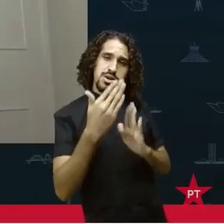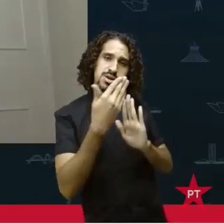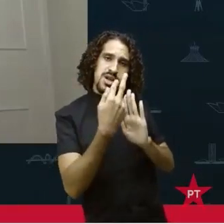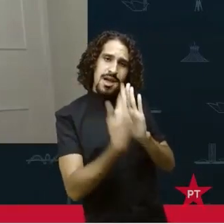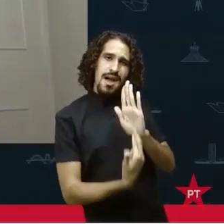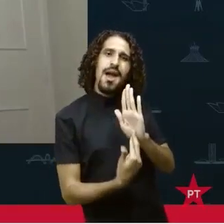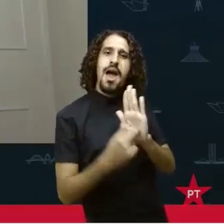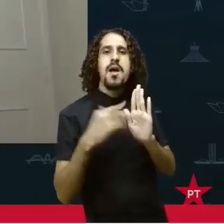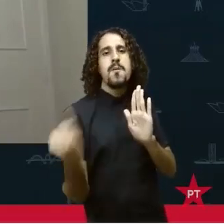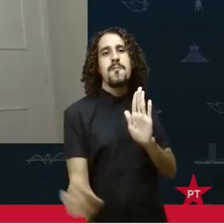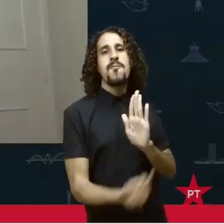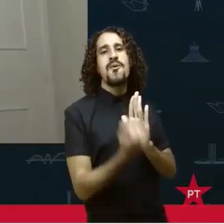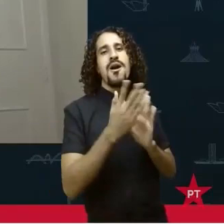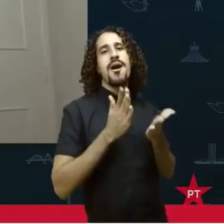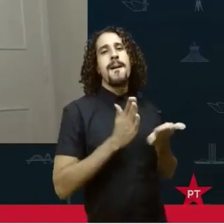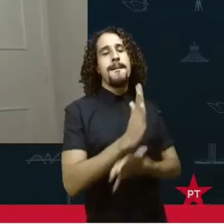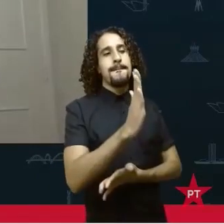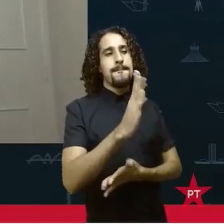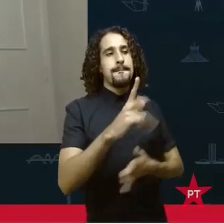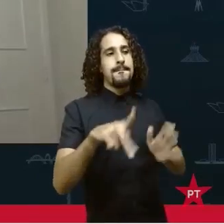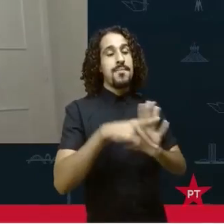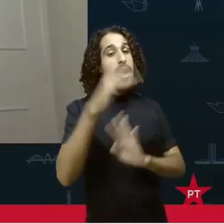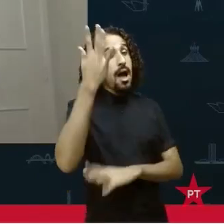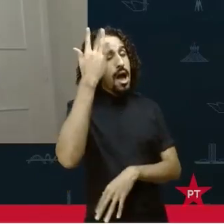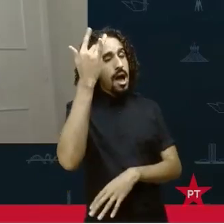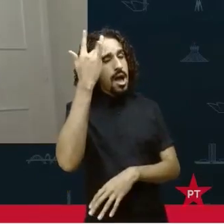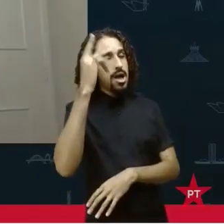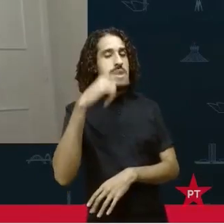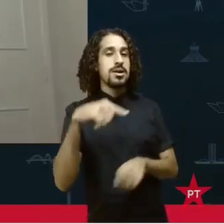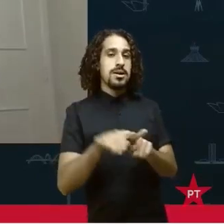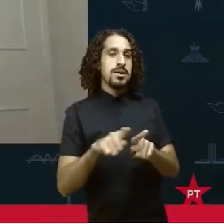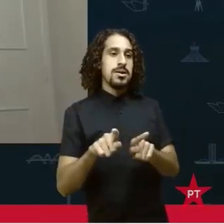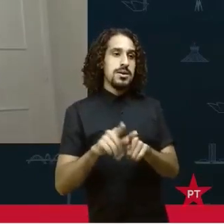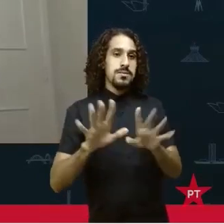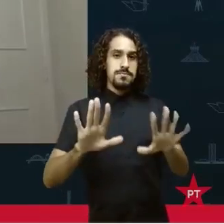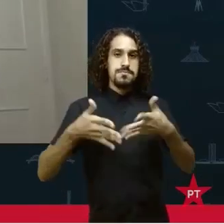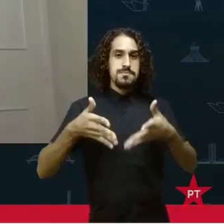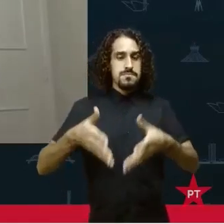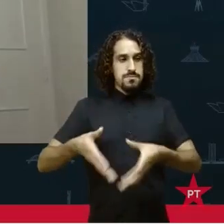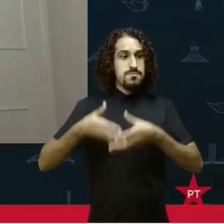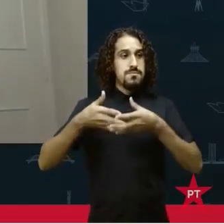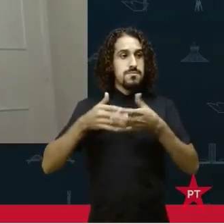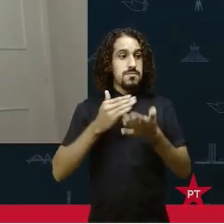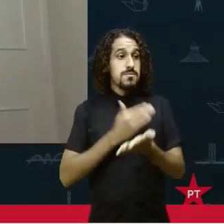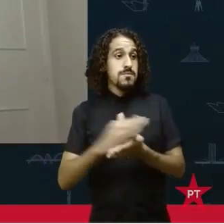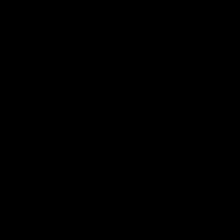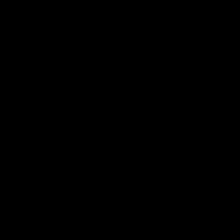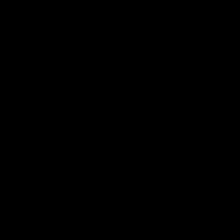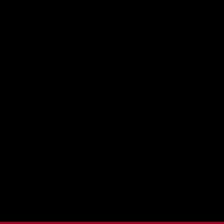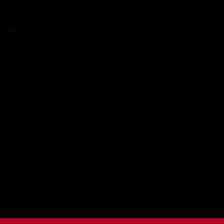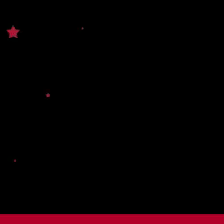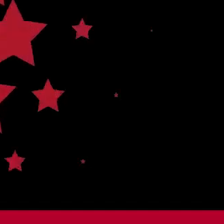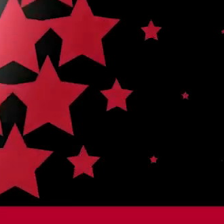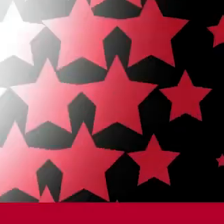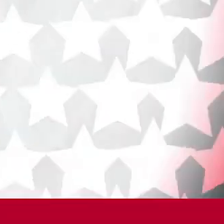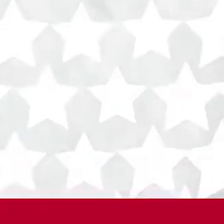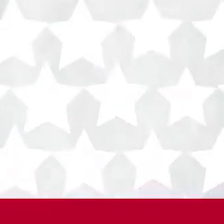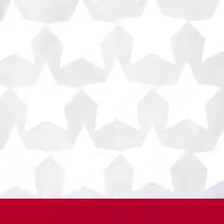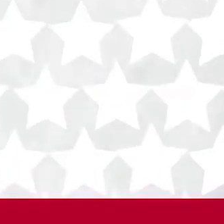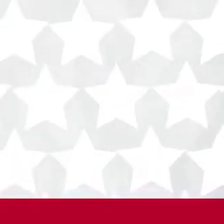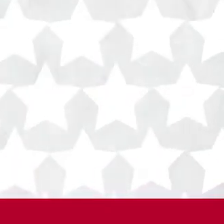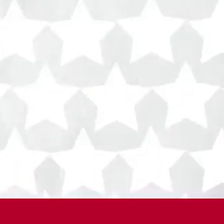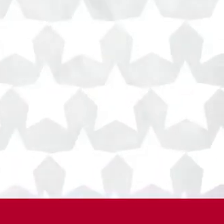importantes de serem aprovadas no dia de amanhã, inclusive de essas audiências começarem o mais rapidamente possível.